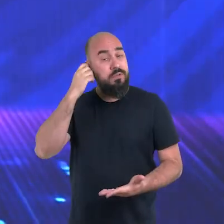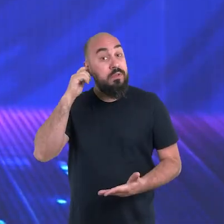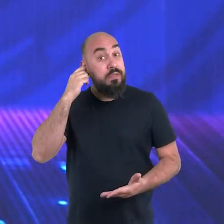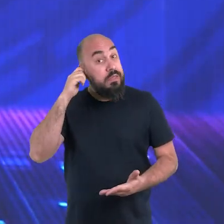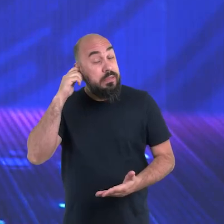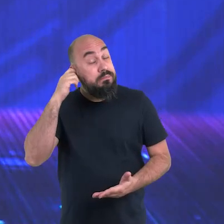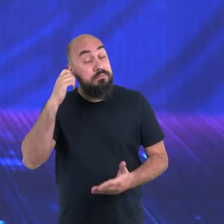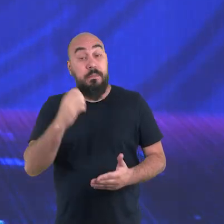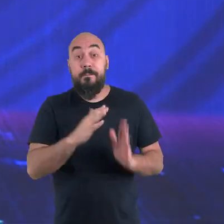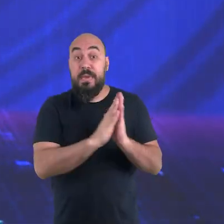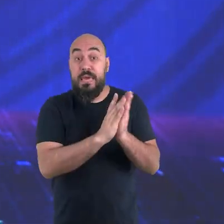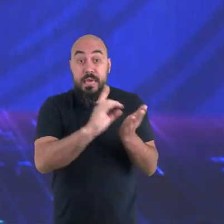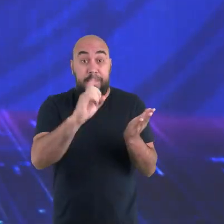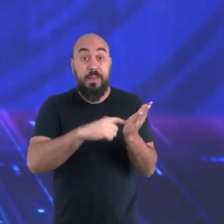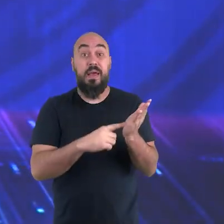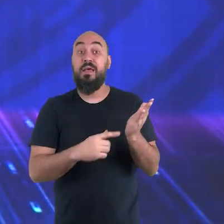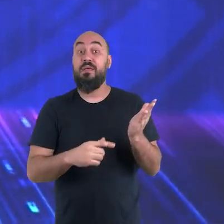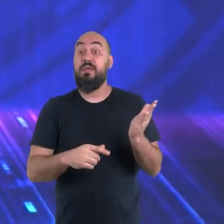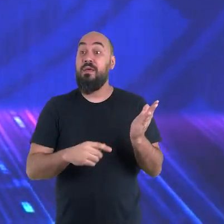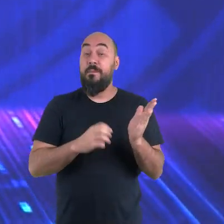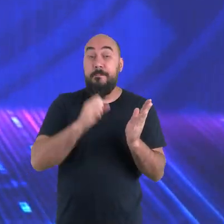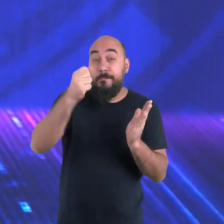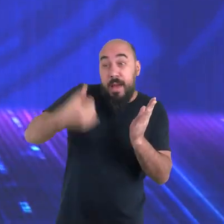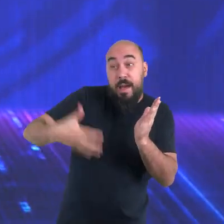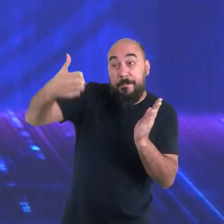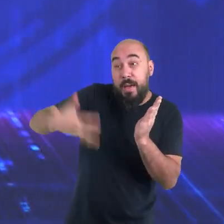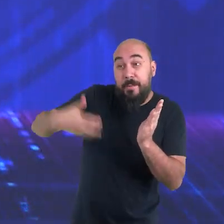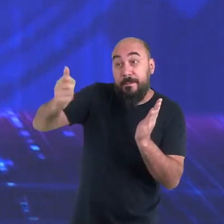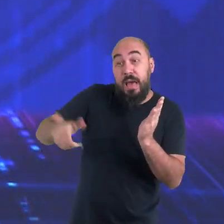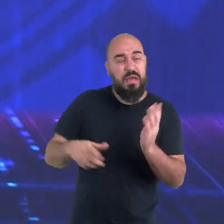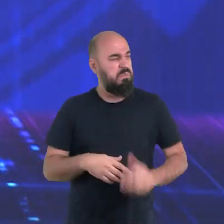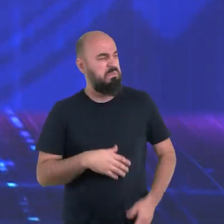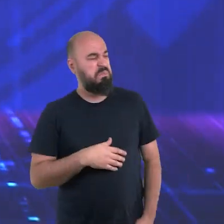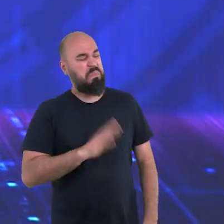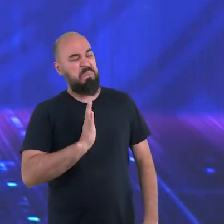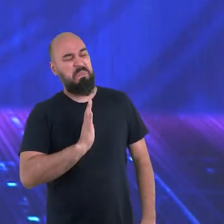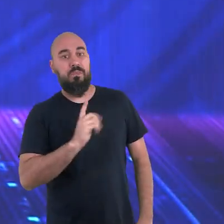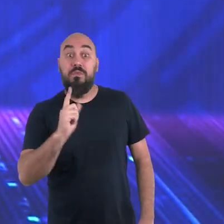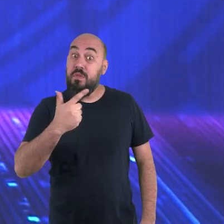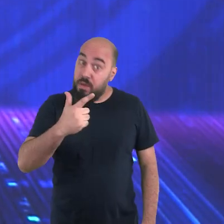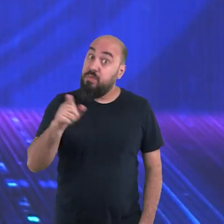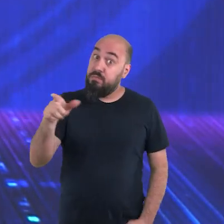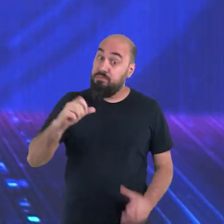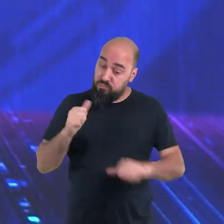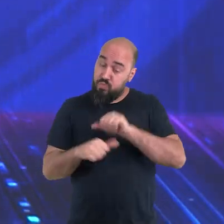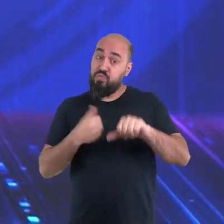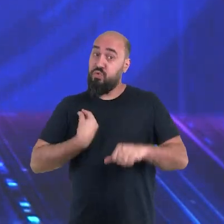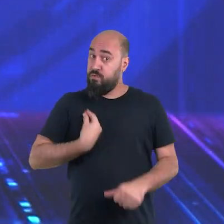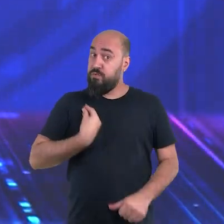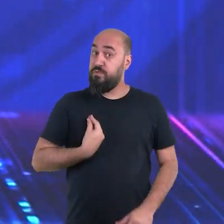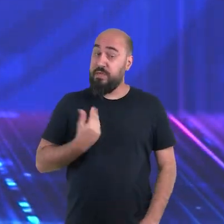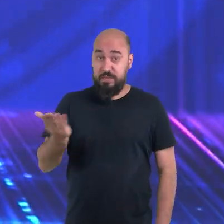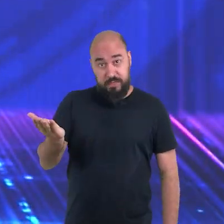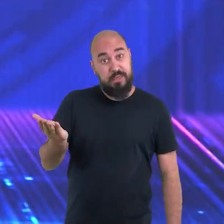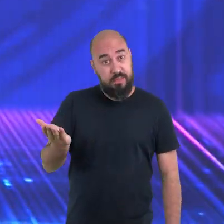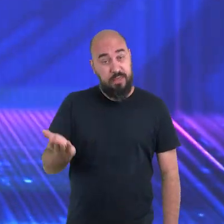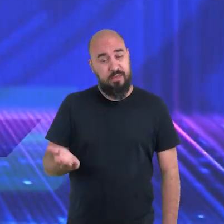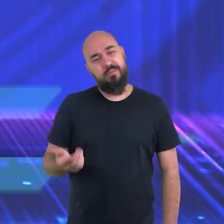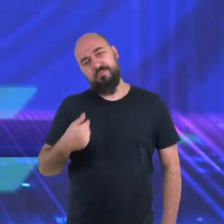que nunca volta vazia. É a palavra de Deus que encontra no seu coração e transforma a sua vida. Portanto, eu quero lhe oferecer